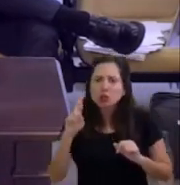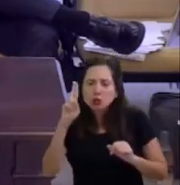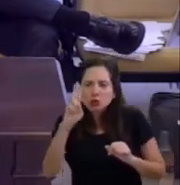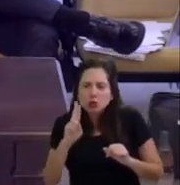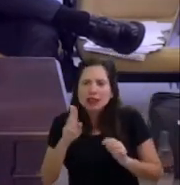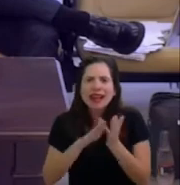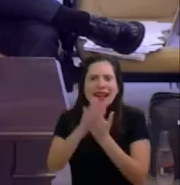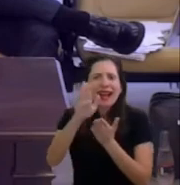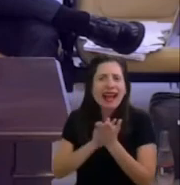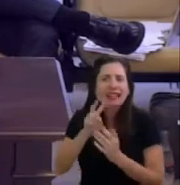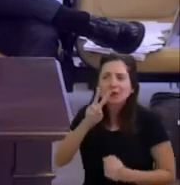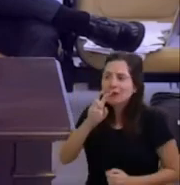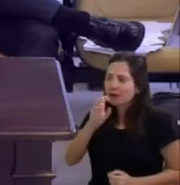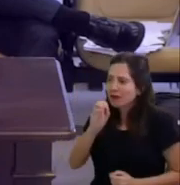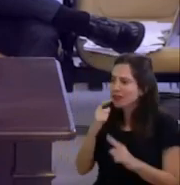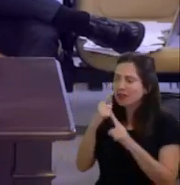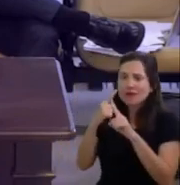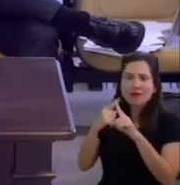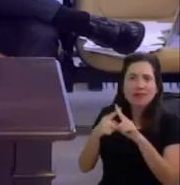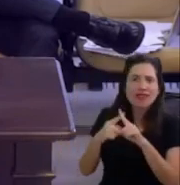20 vezes maior de pré-campanha.